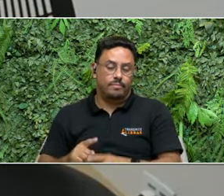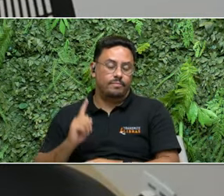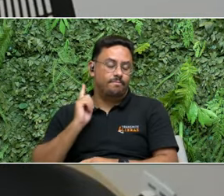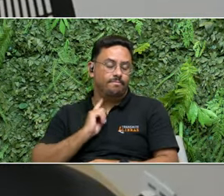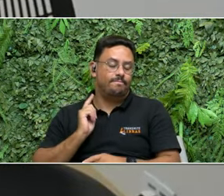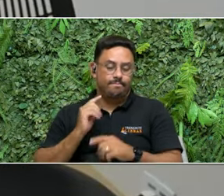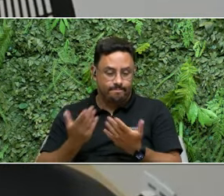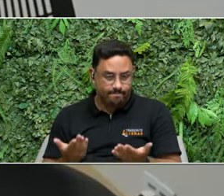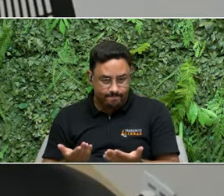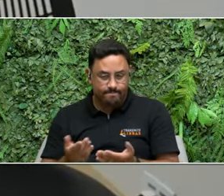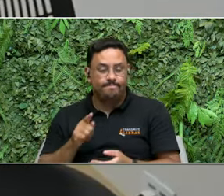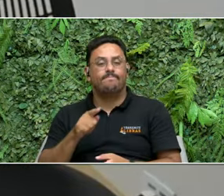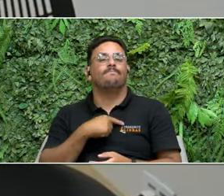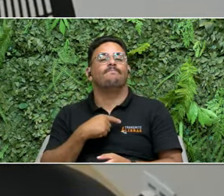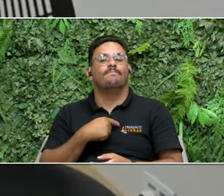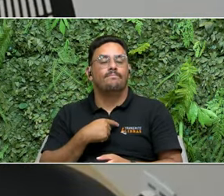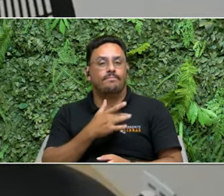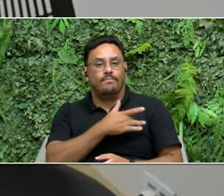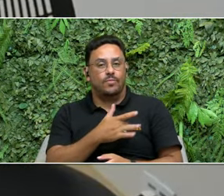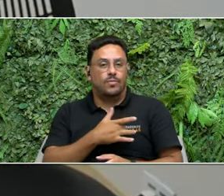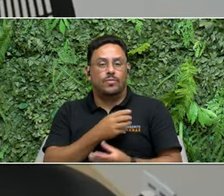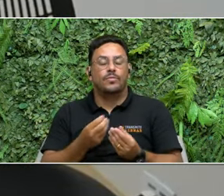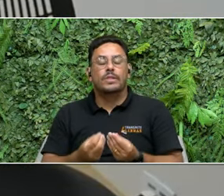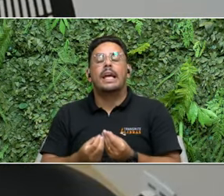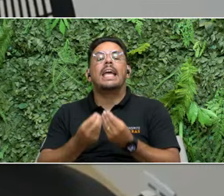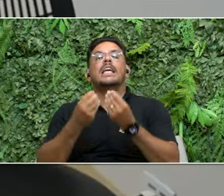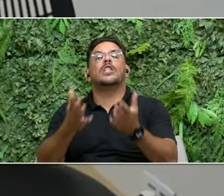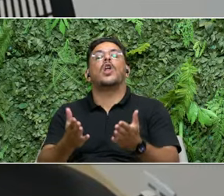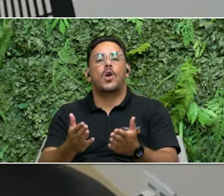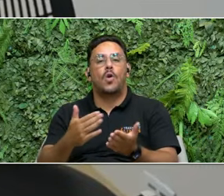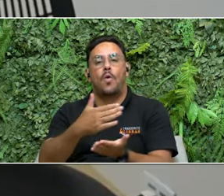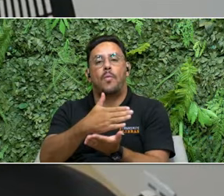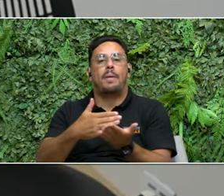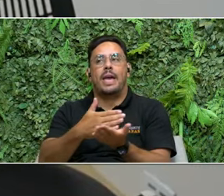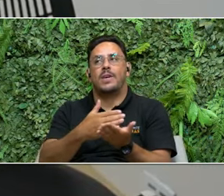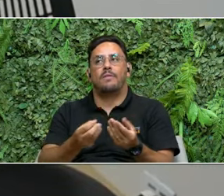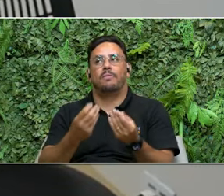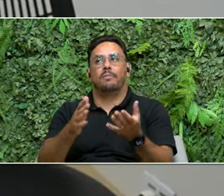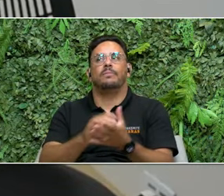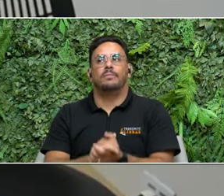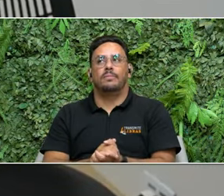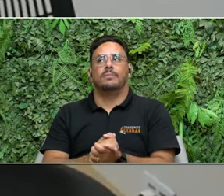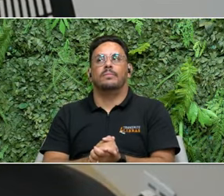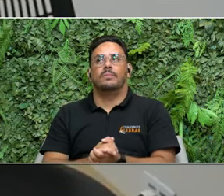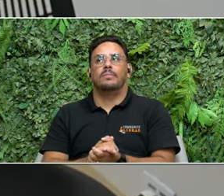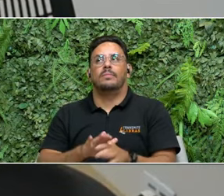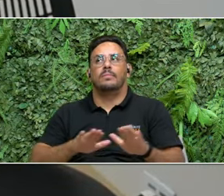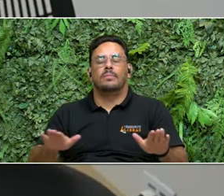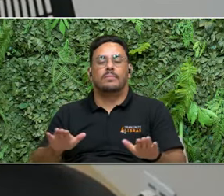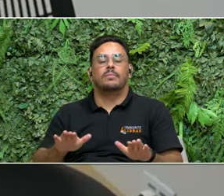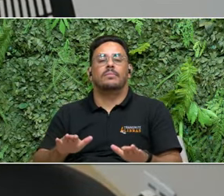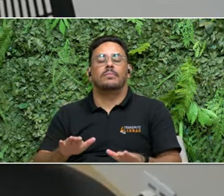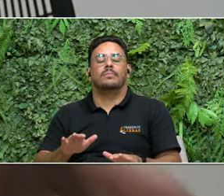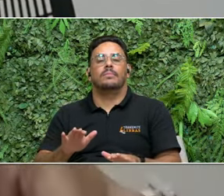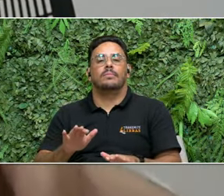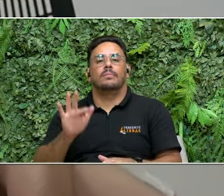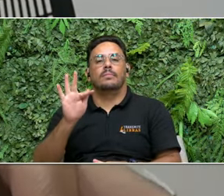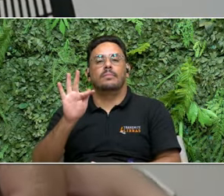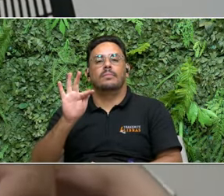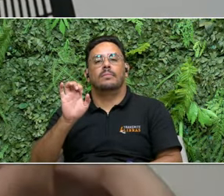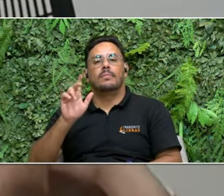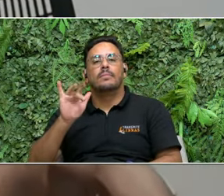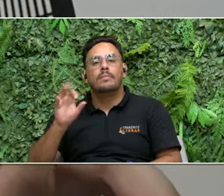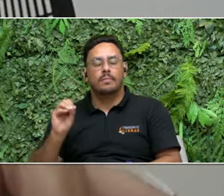Bob o Cruzeiro ele entregou o meio de campo para o Atlético apenas Felipe Machado E